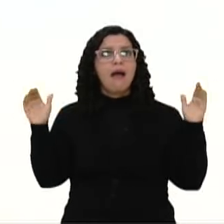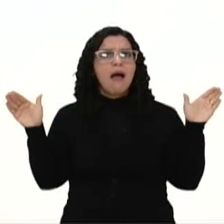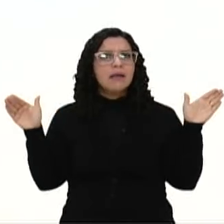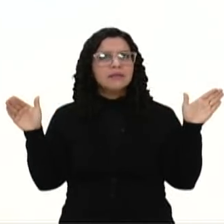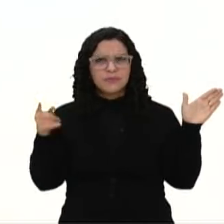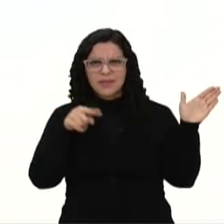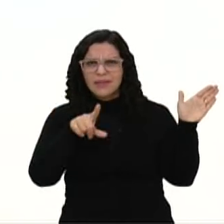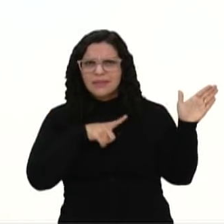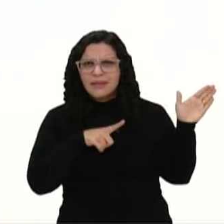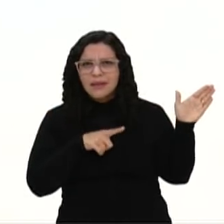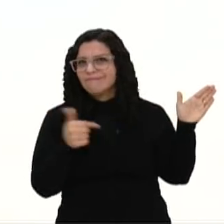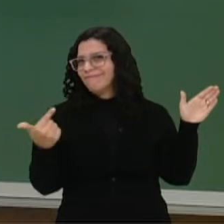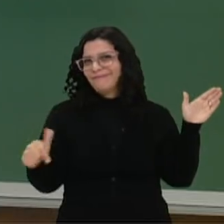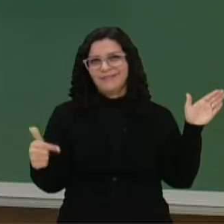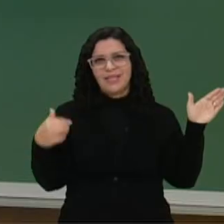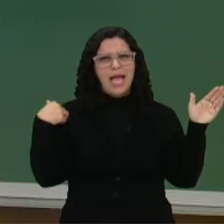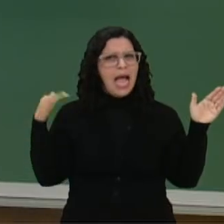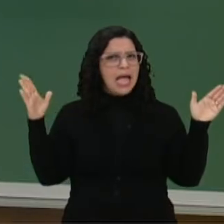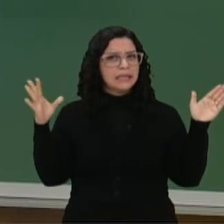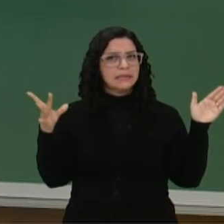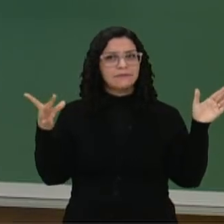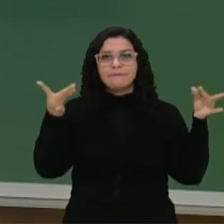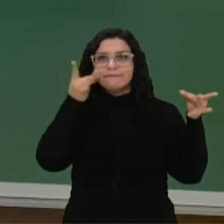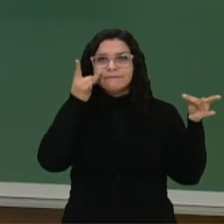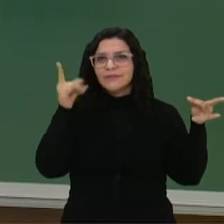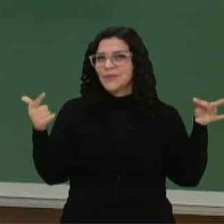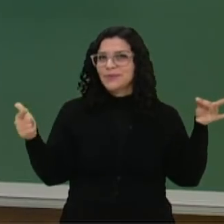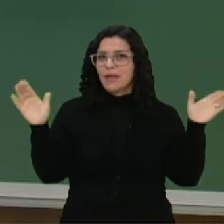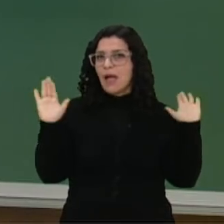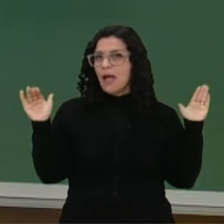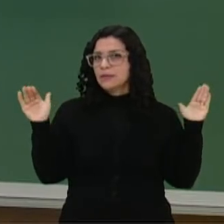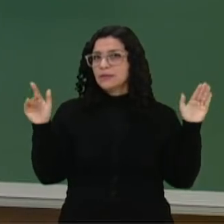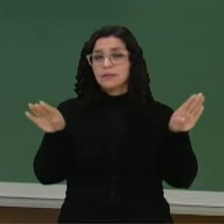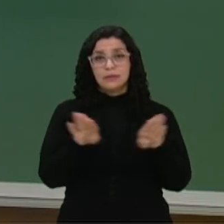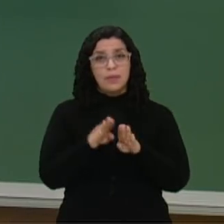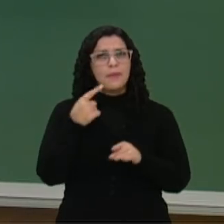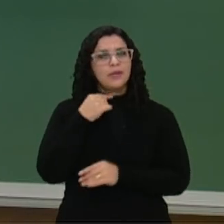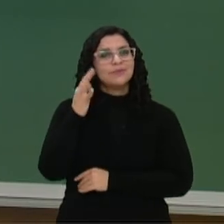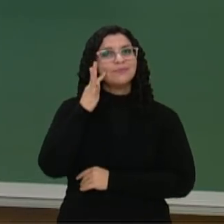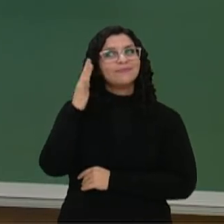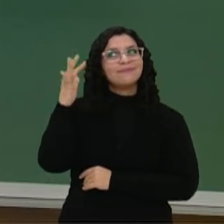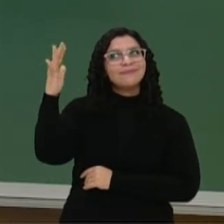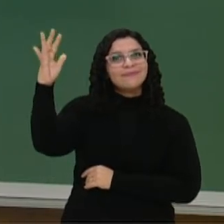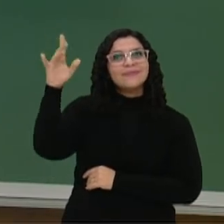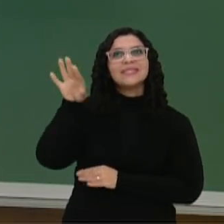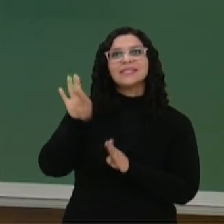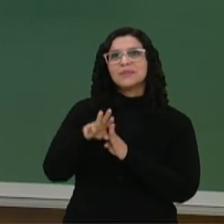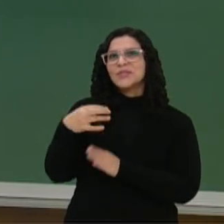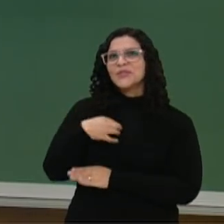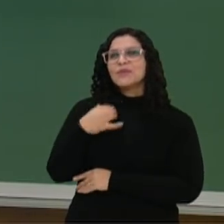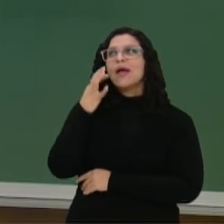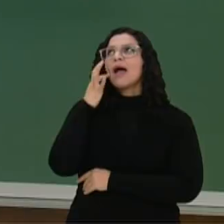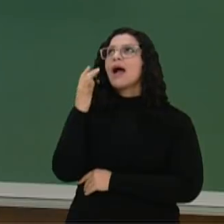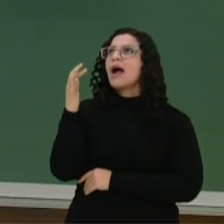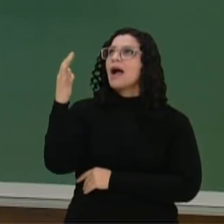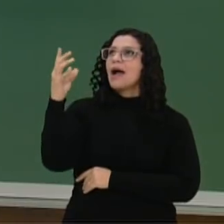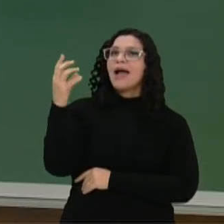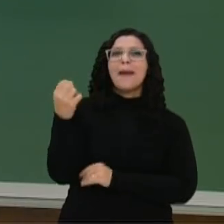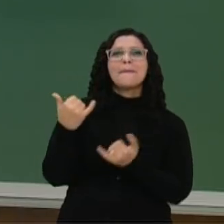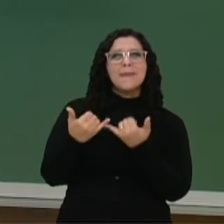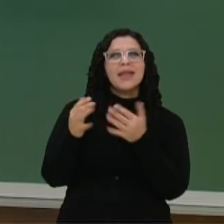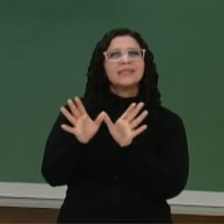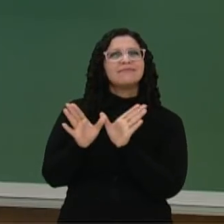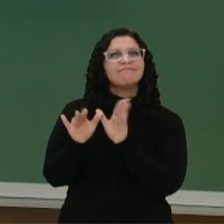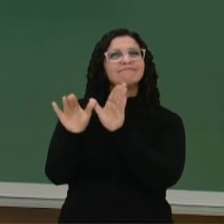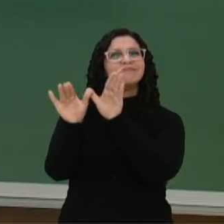o jovem estudante ele não possui asas físicas. Pode ter asas nos sonhos, na sua imaginação, mas de qualquer